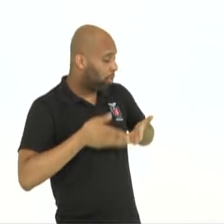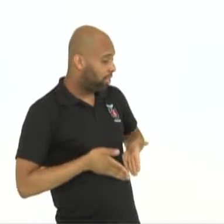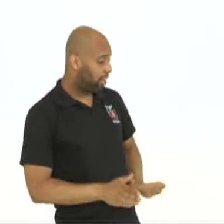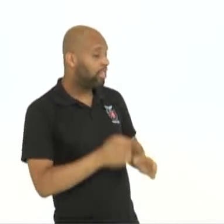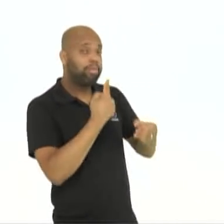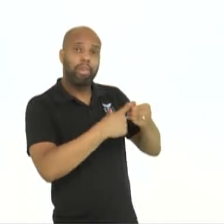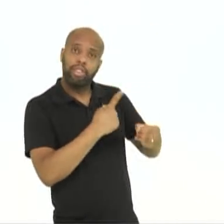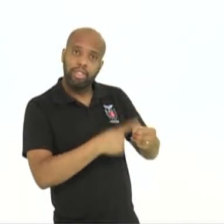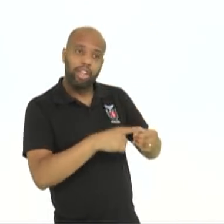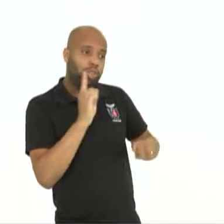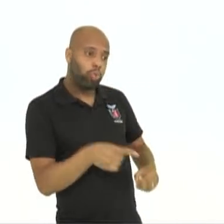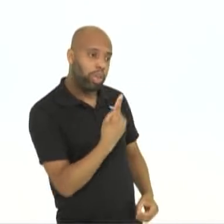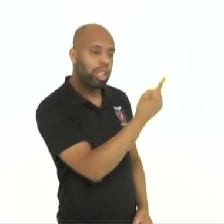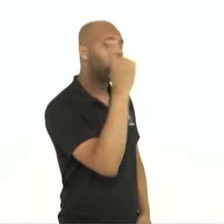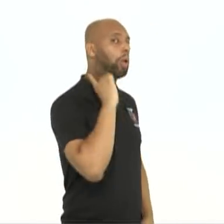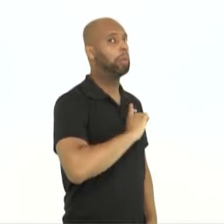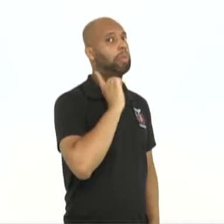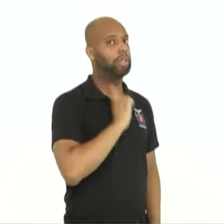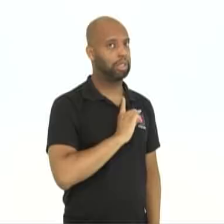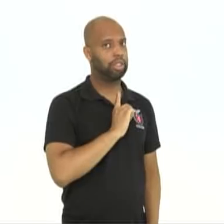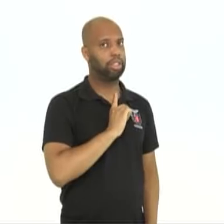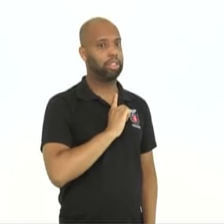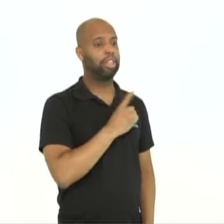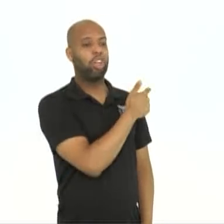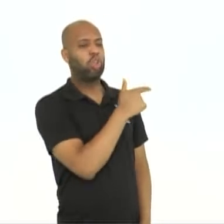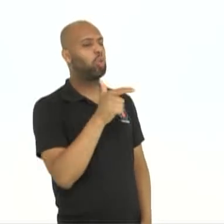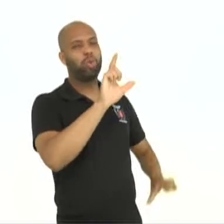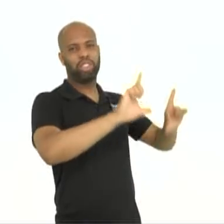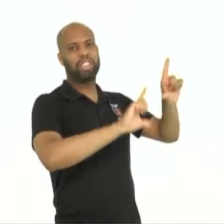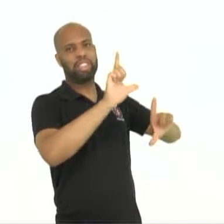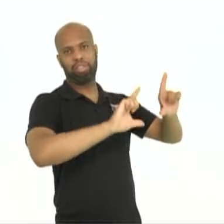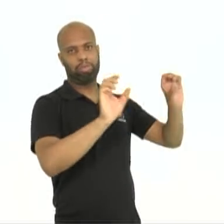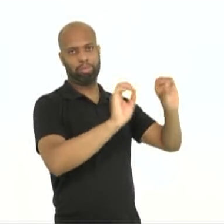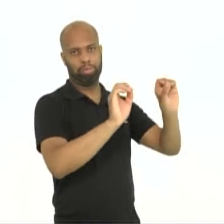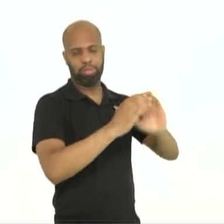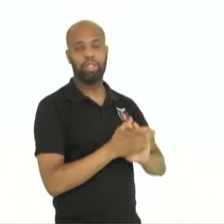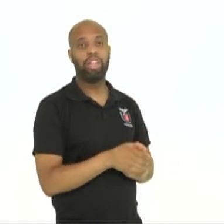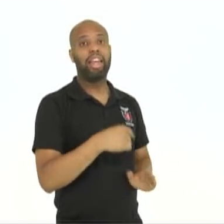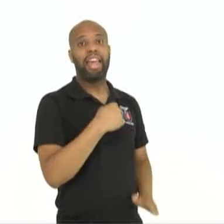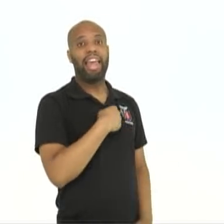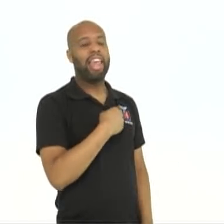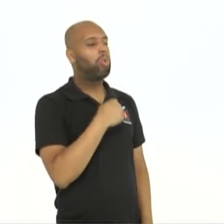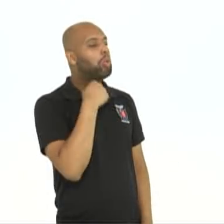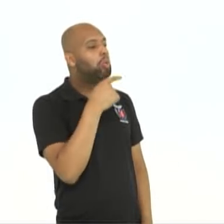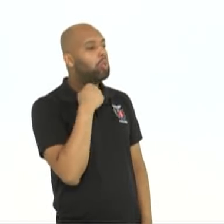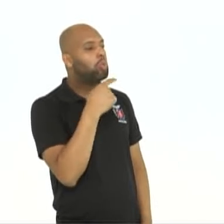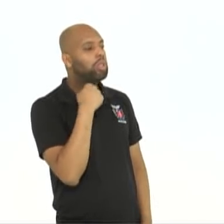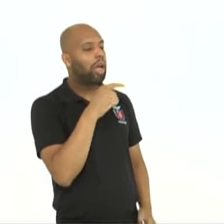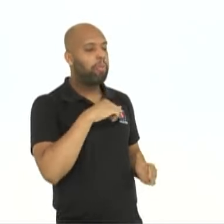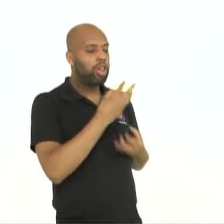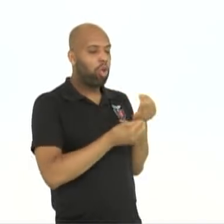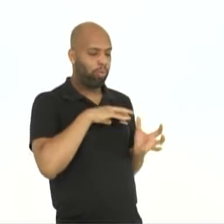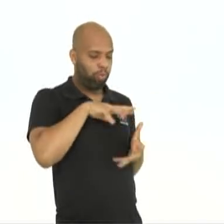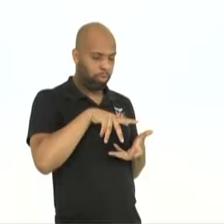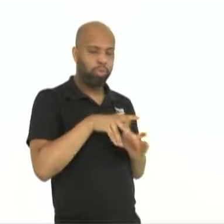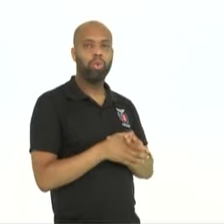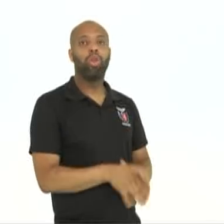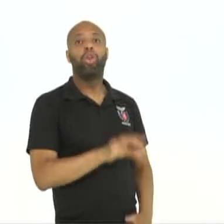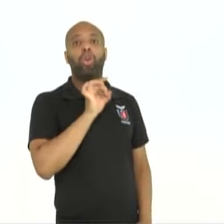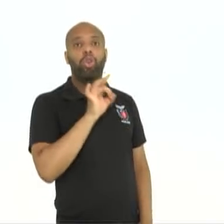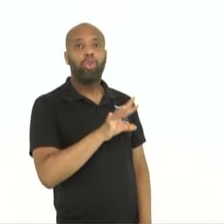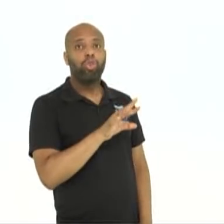uma cidade do interior de Minas Gerais. Não tinha televisão. Eu mal tinha conhecimento do mundo, a não